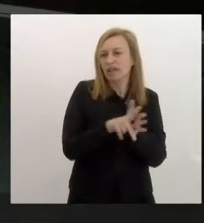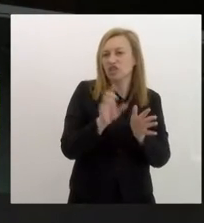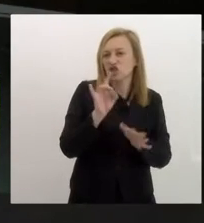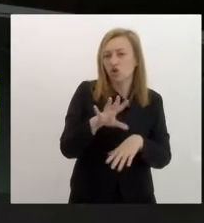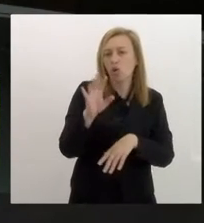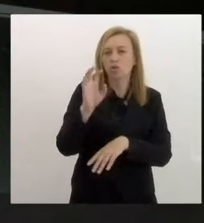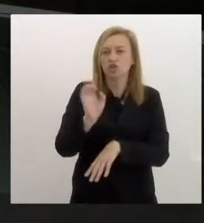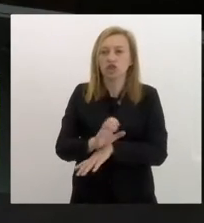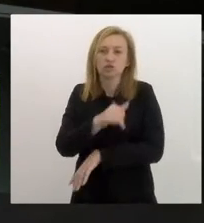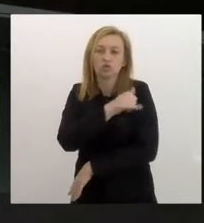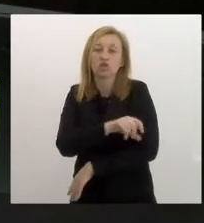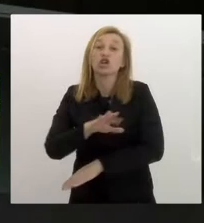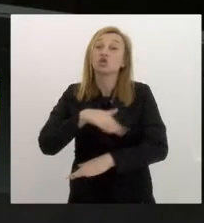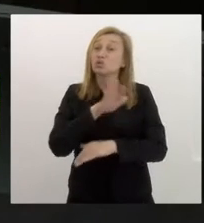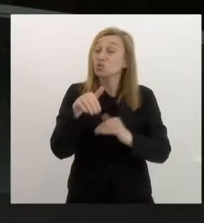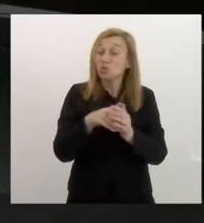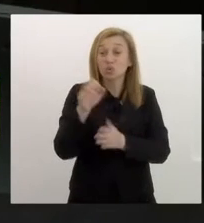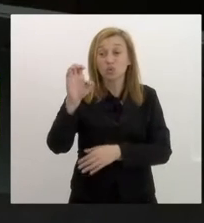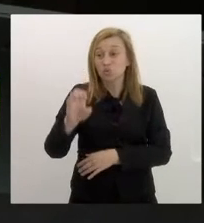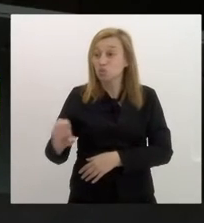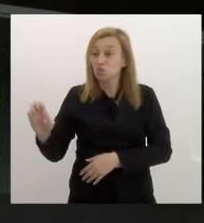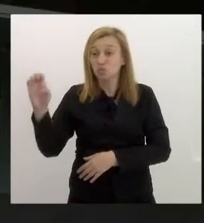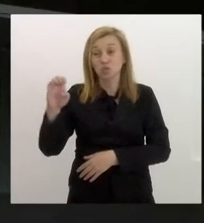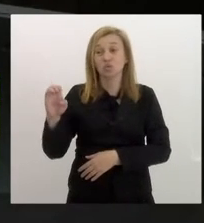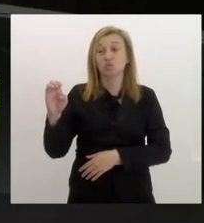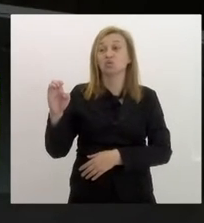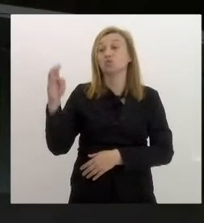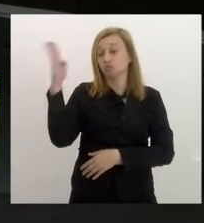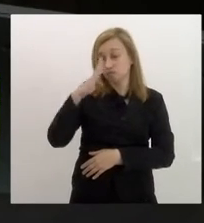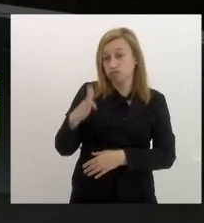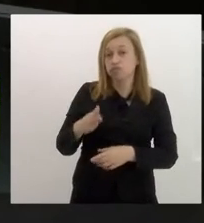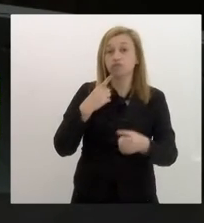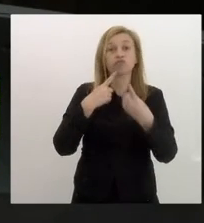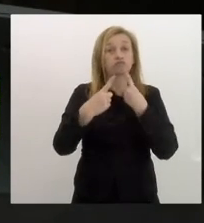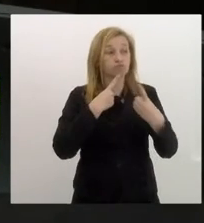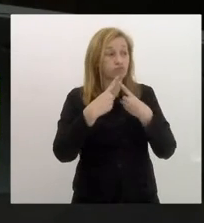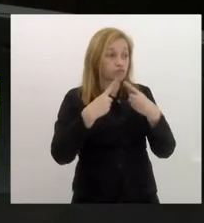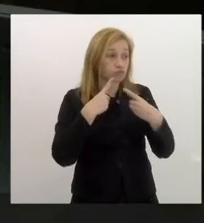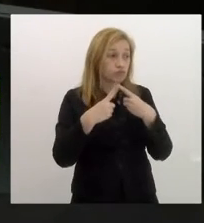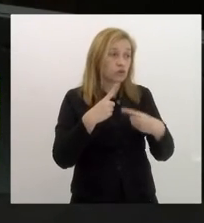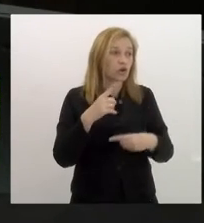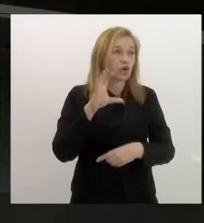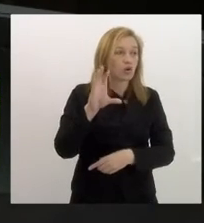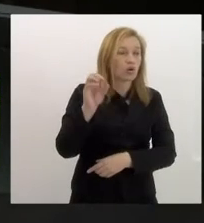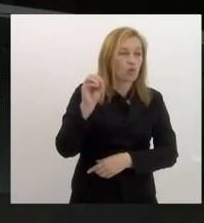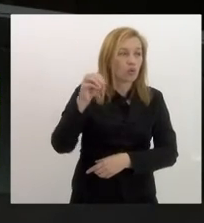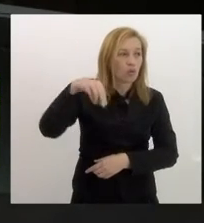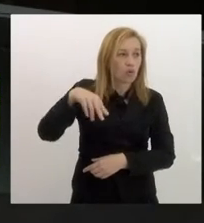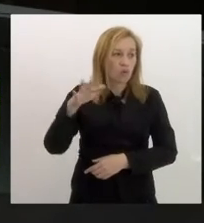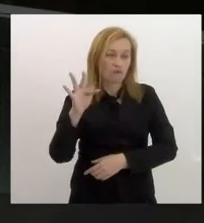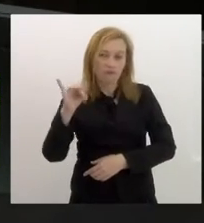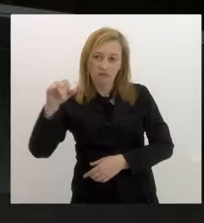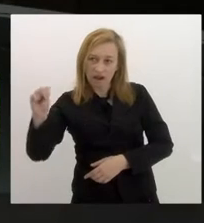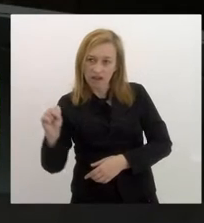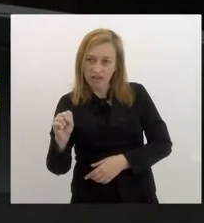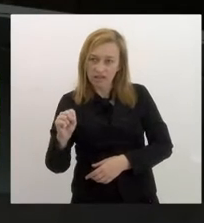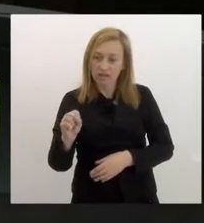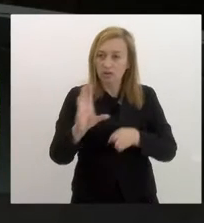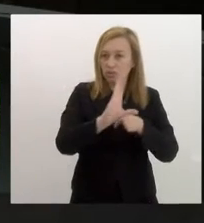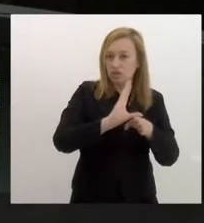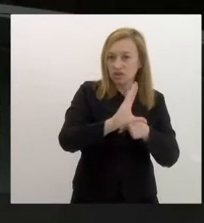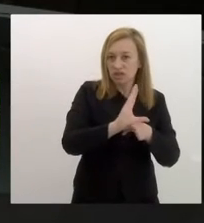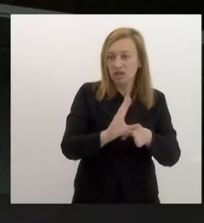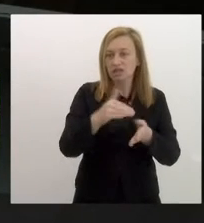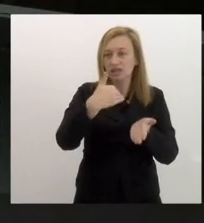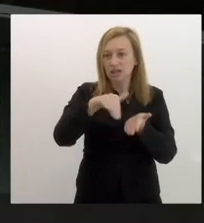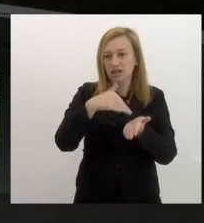Janeiro né todos os estados brasileiros vêm discutindo no âmbito do confaz que é o um dos secretários de